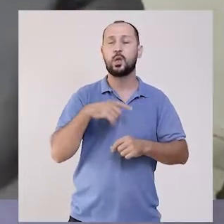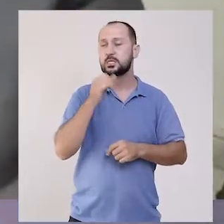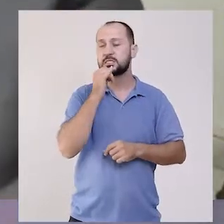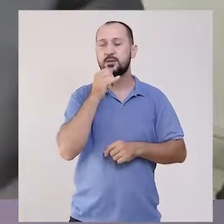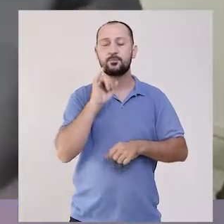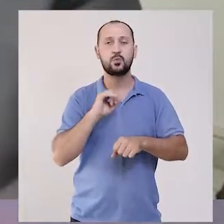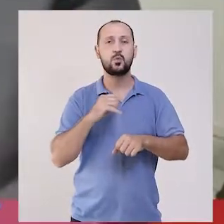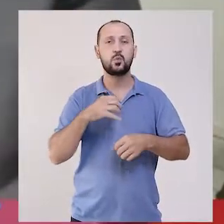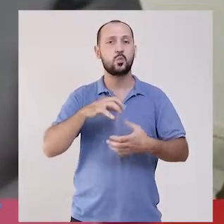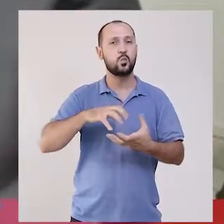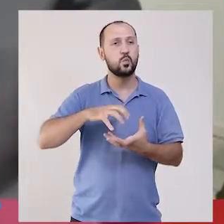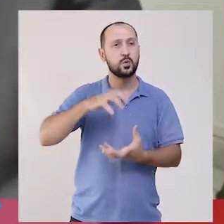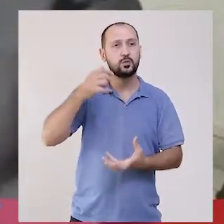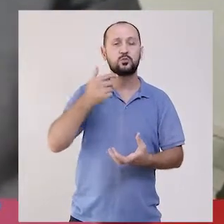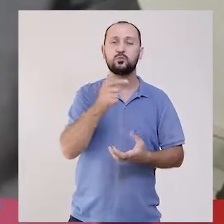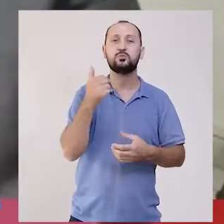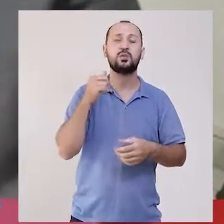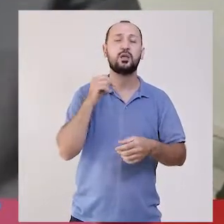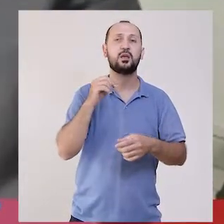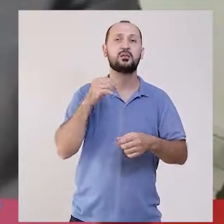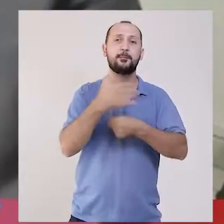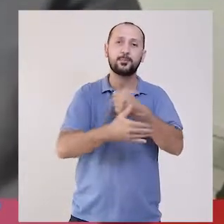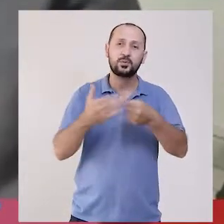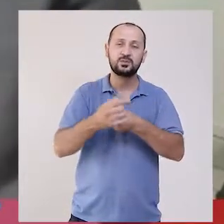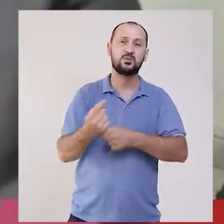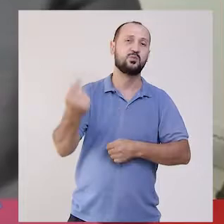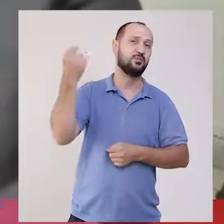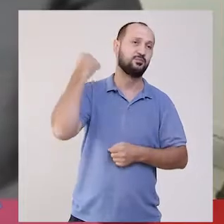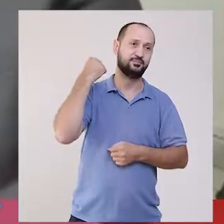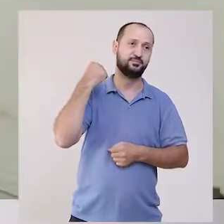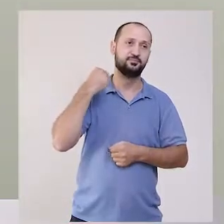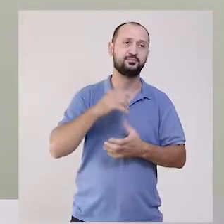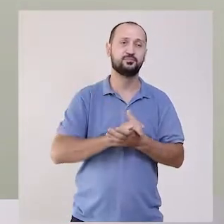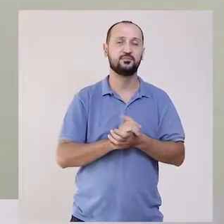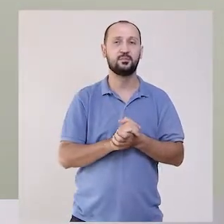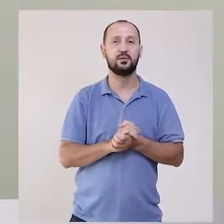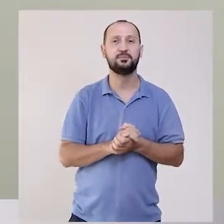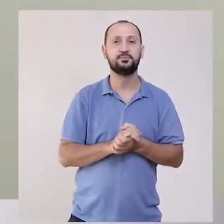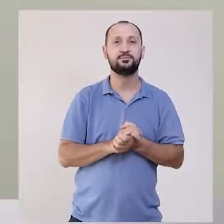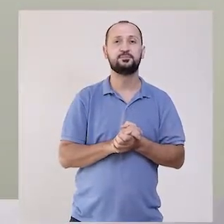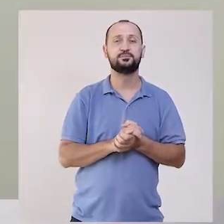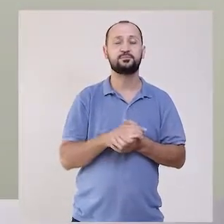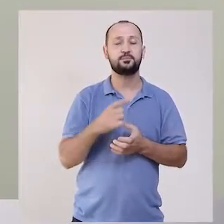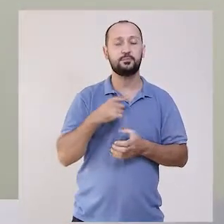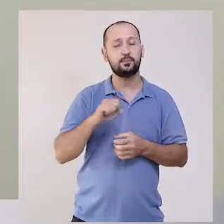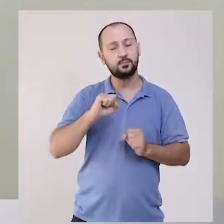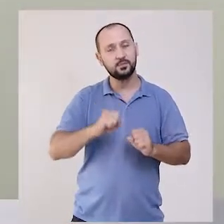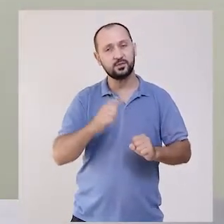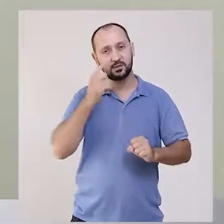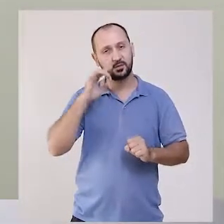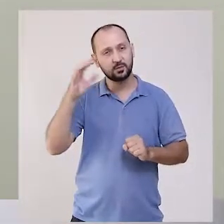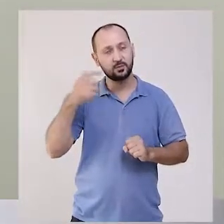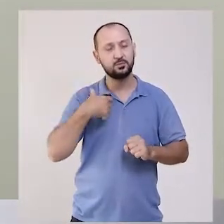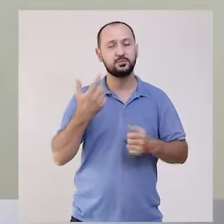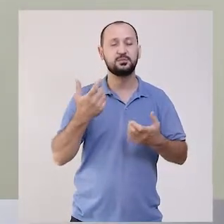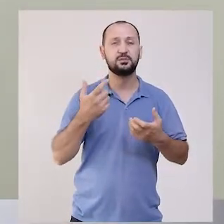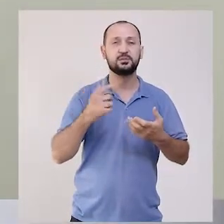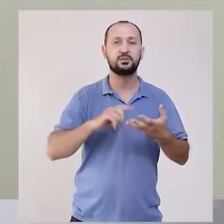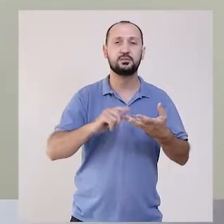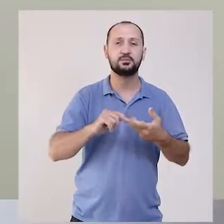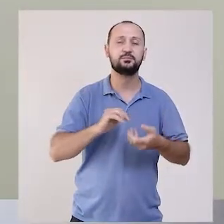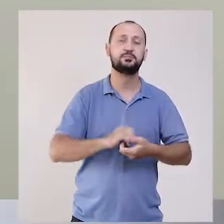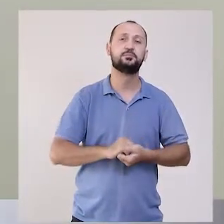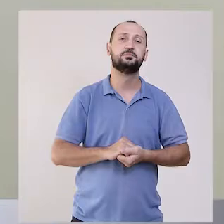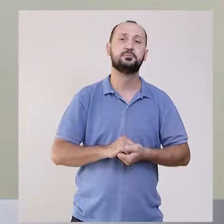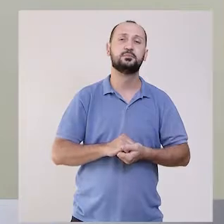exemplo, o idoso não tem as infecções da infância, mas é mais sujeito às infecções